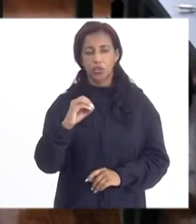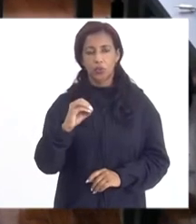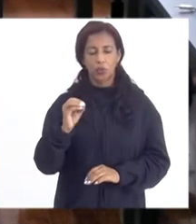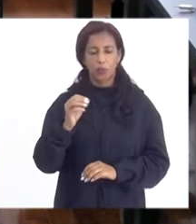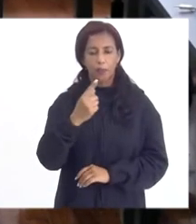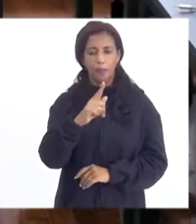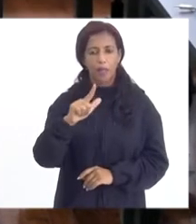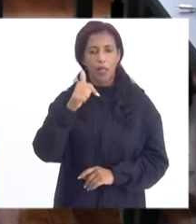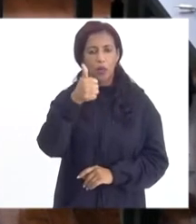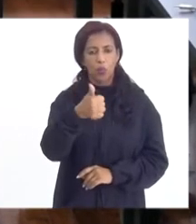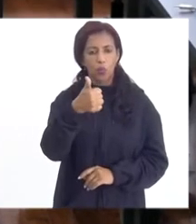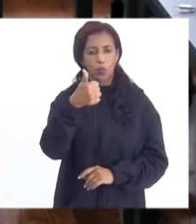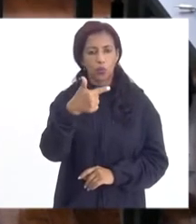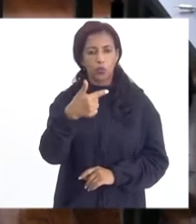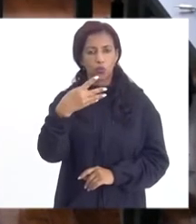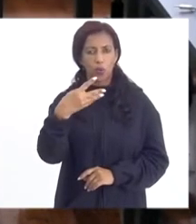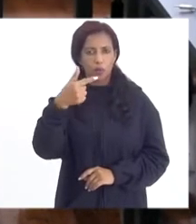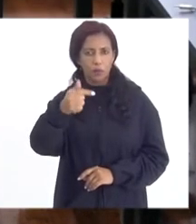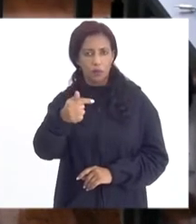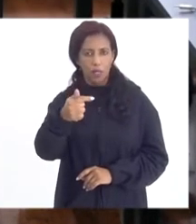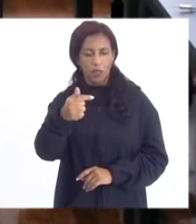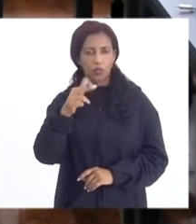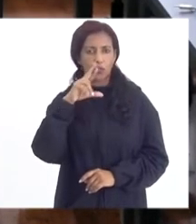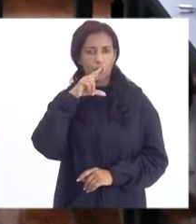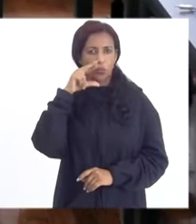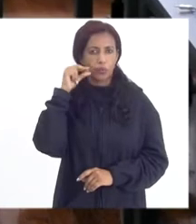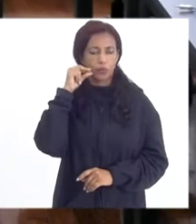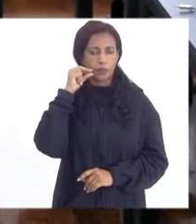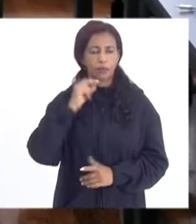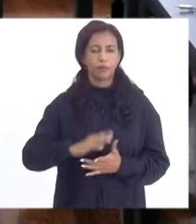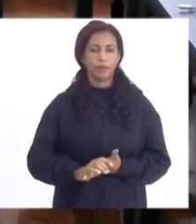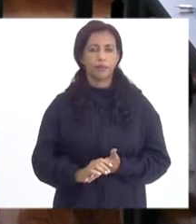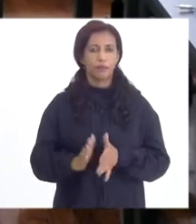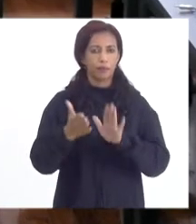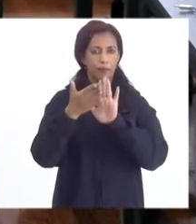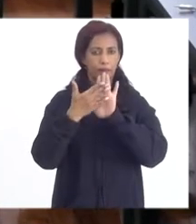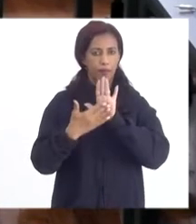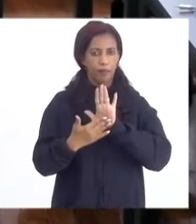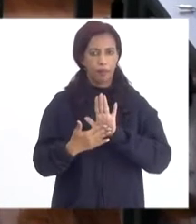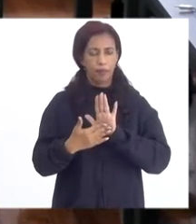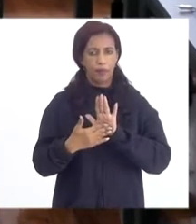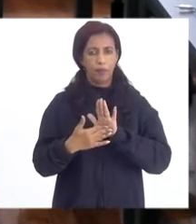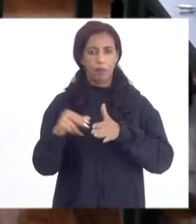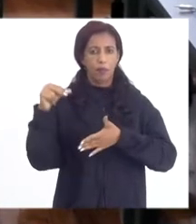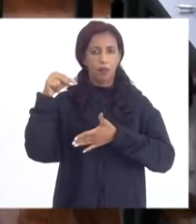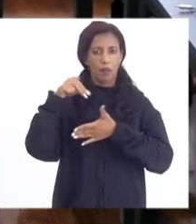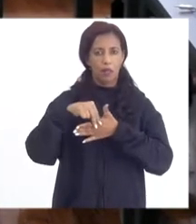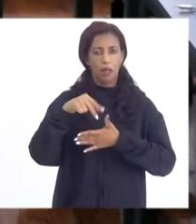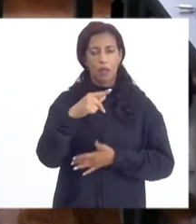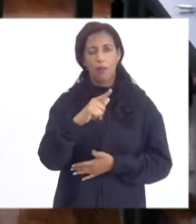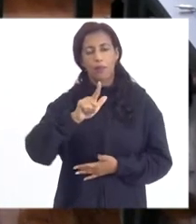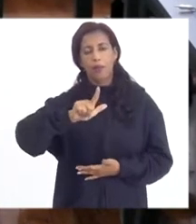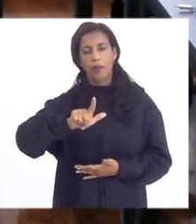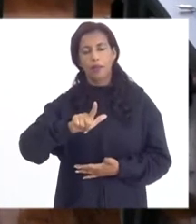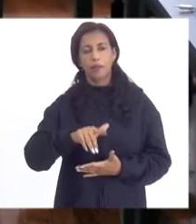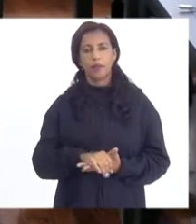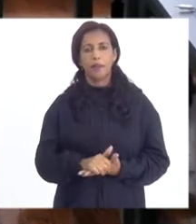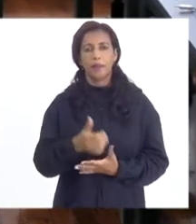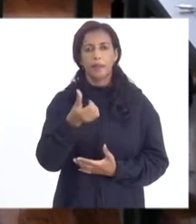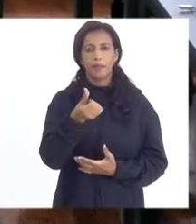lei 1247/2019, autoria, deputado Rosenberg Reis. O parecer pela anexação ao PL